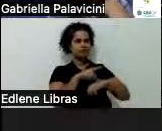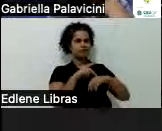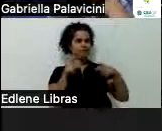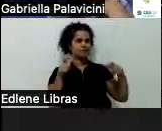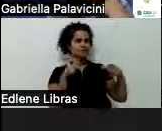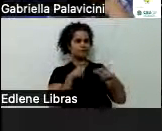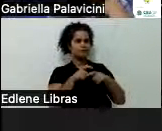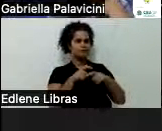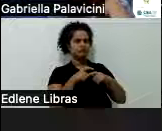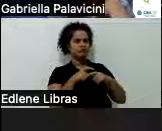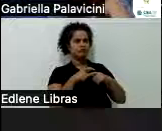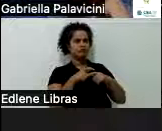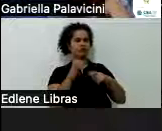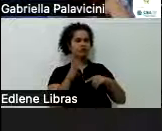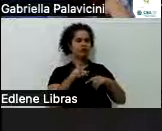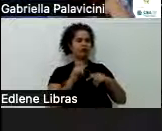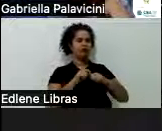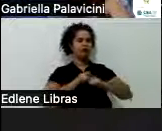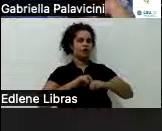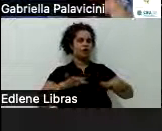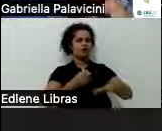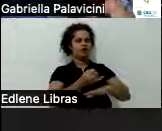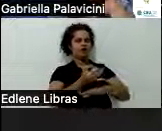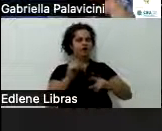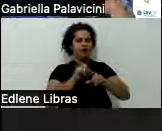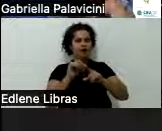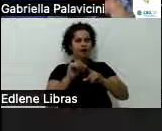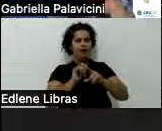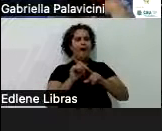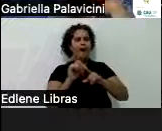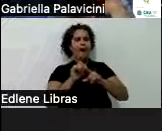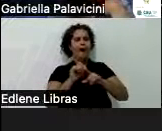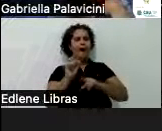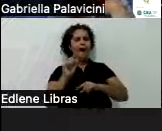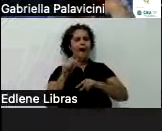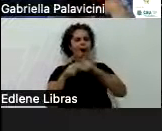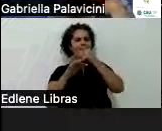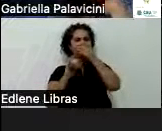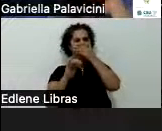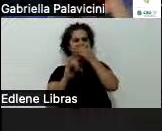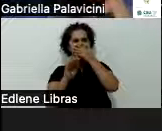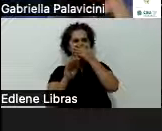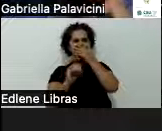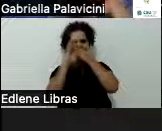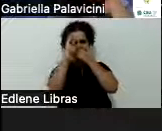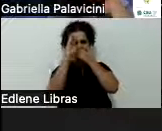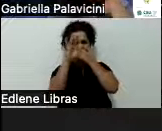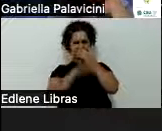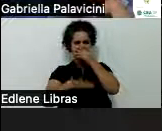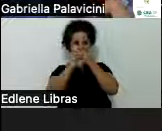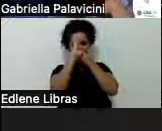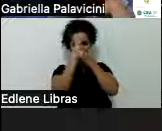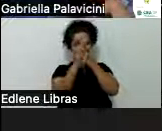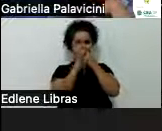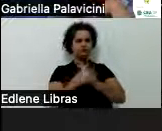estão já espalhadas em vários bairros de Santiago, principalmente na área central.